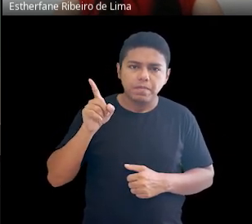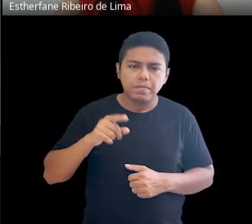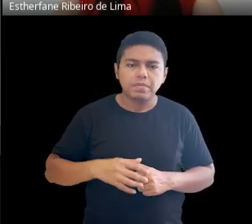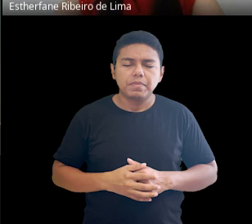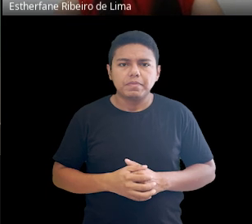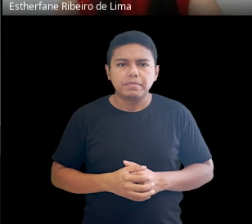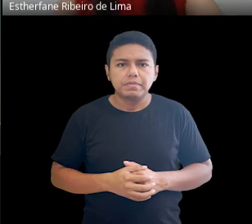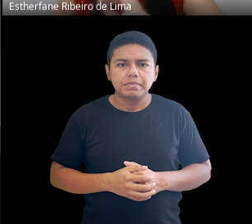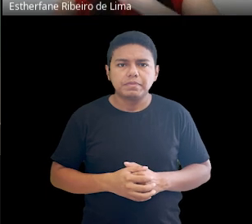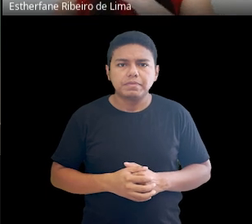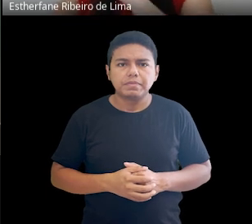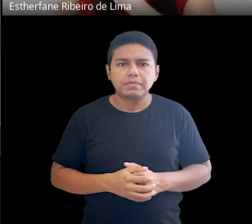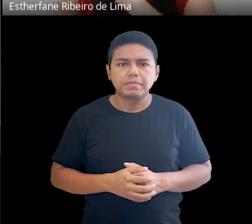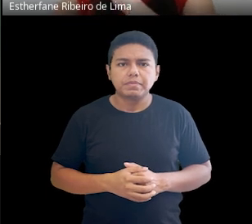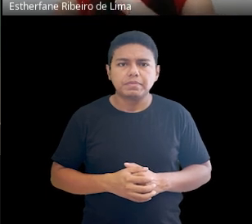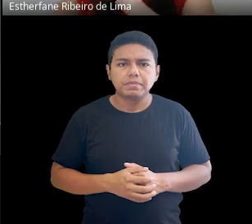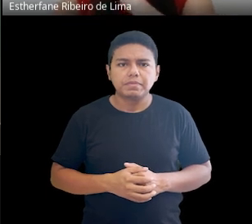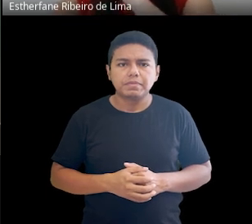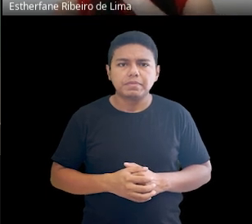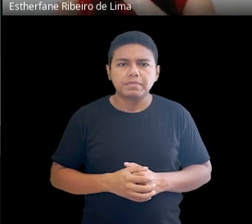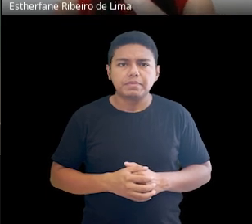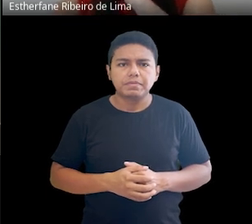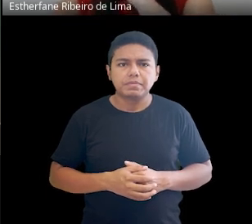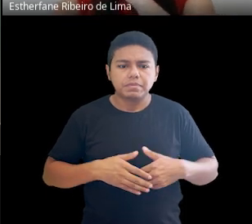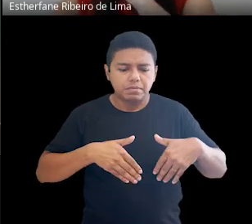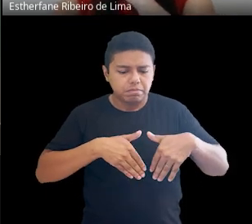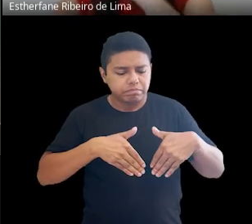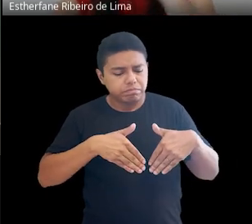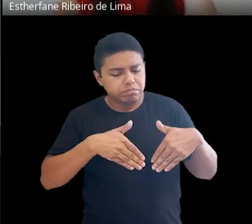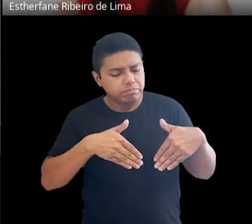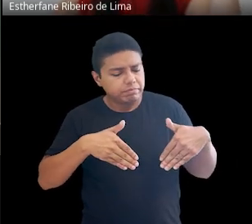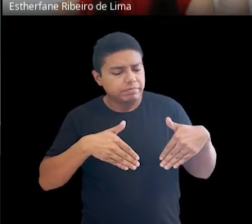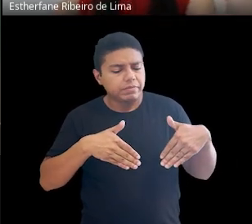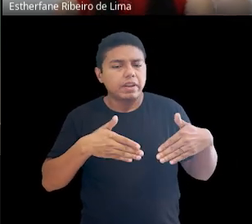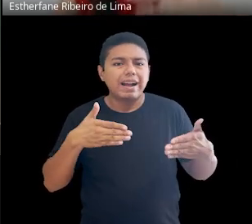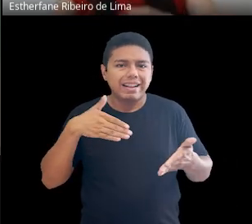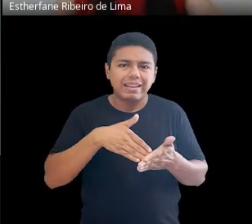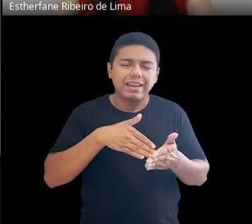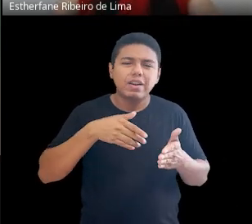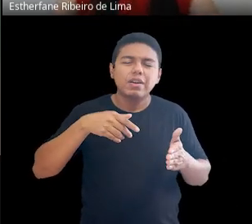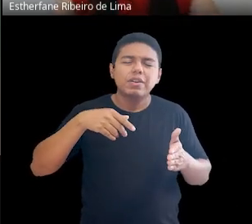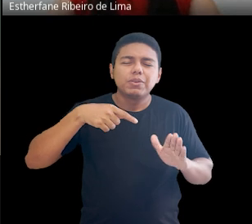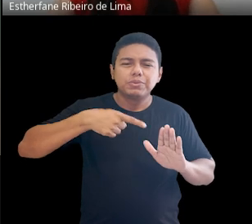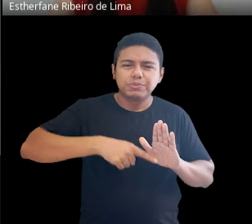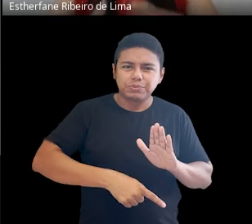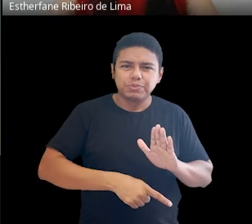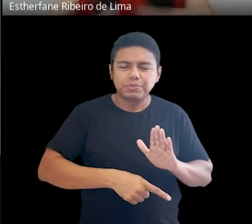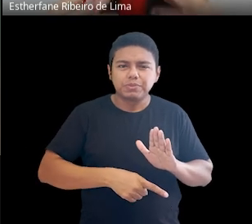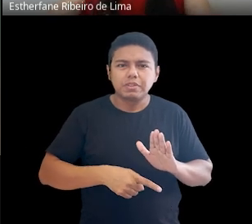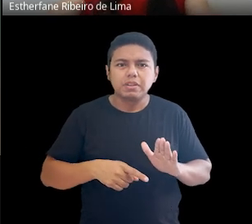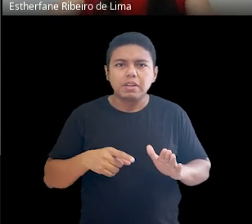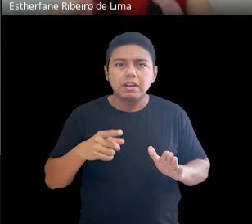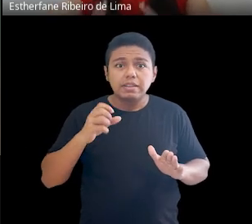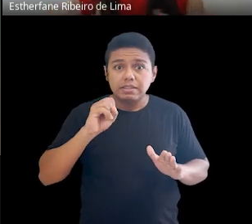púbica, certo? Pelo maior diâmetro até delimitar o fundo de útero. Lembrando o quê? A partir do momento que você pegar